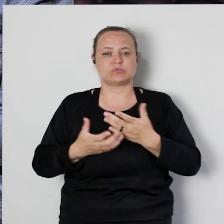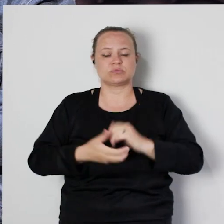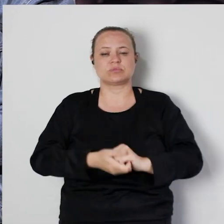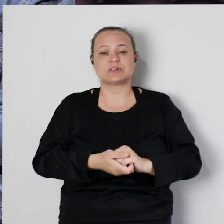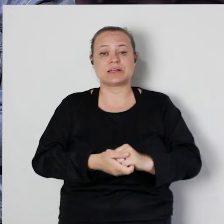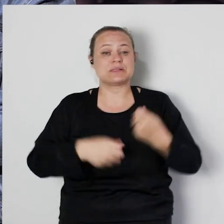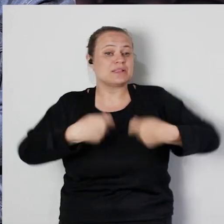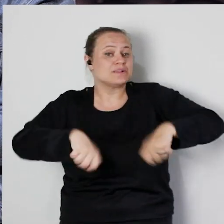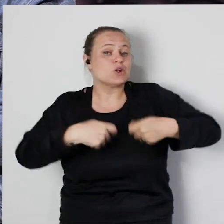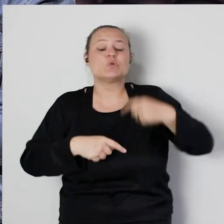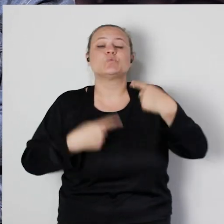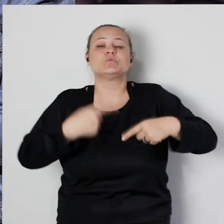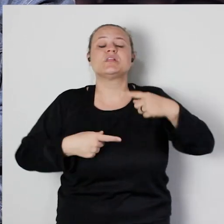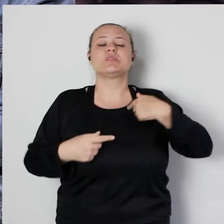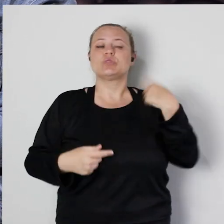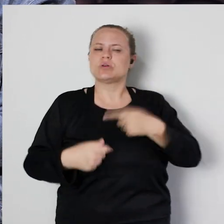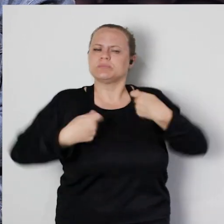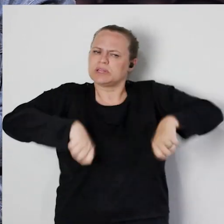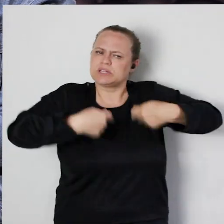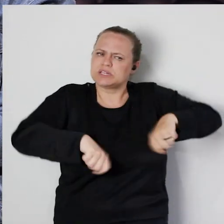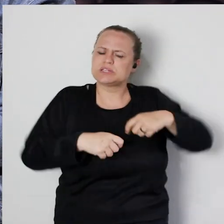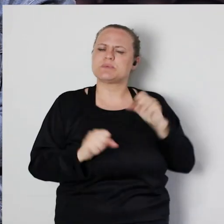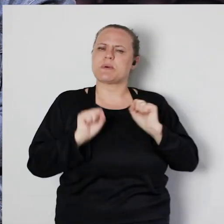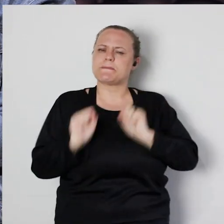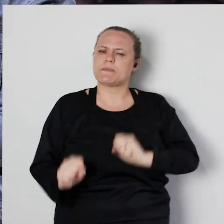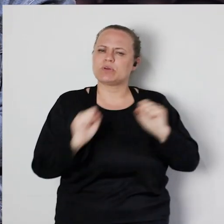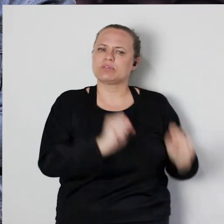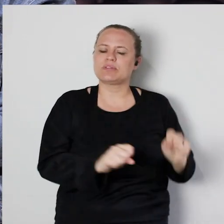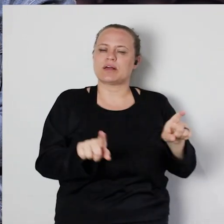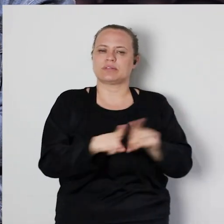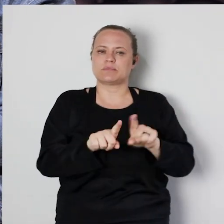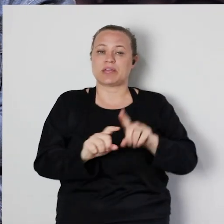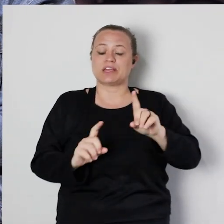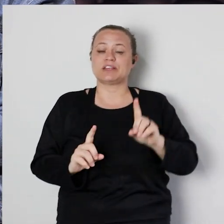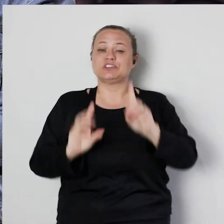discutir as nossas